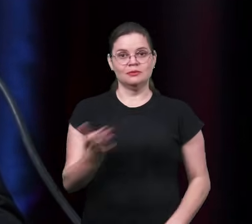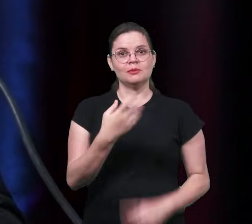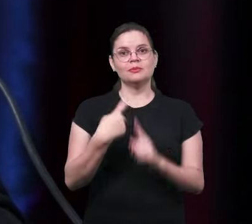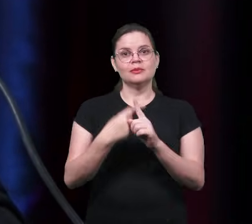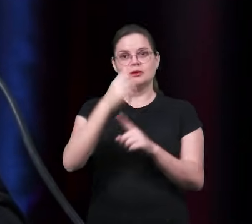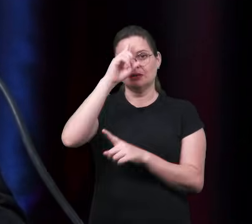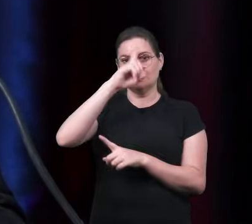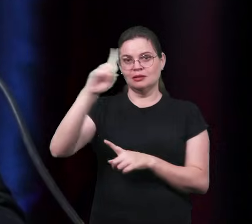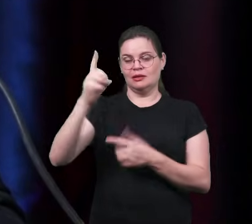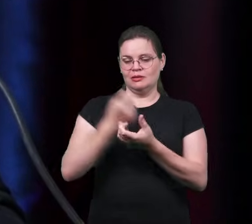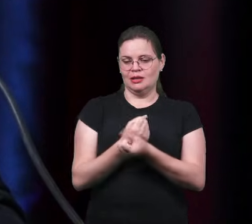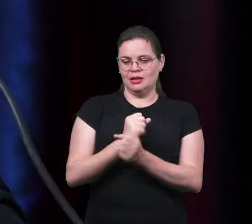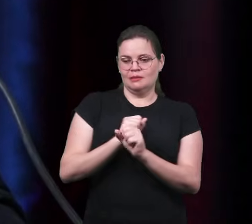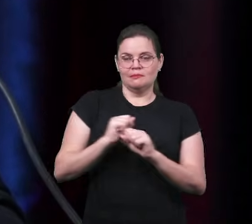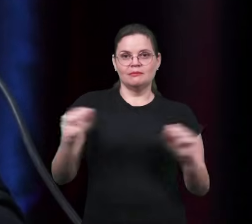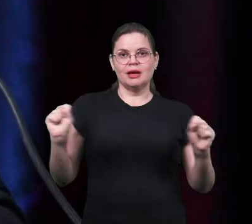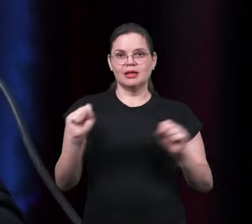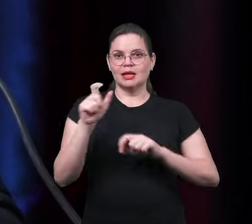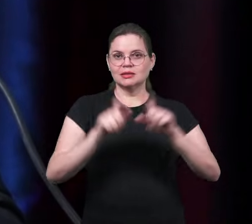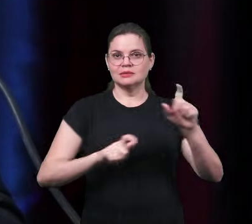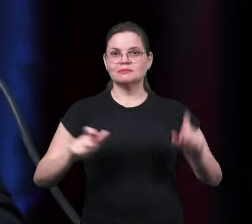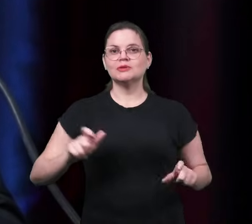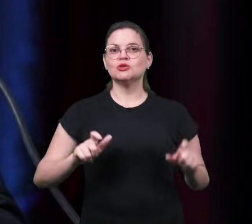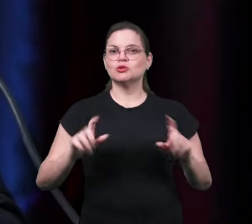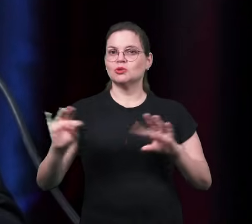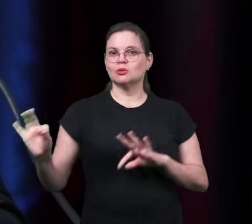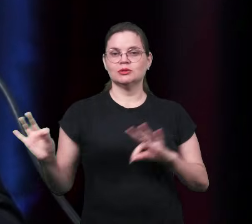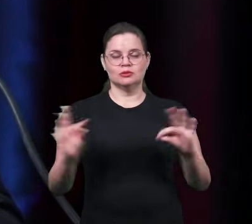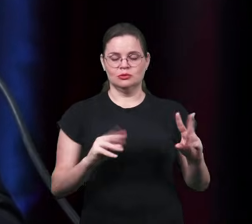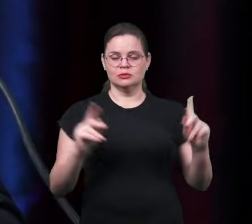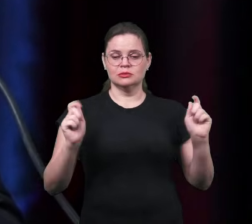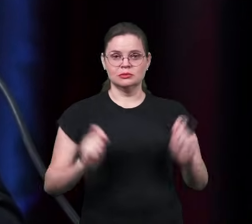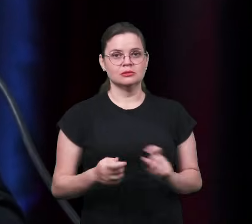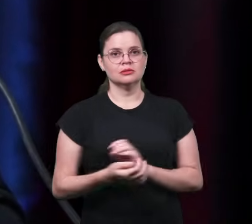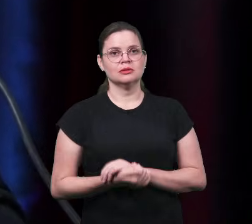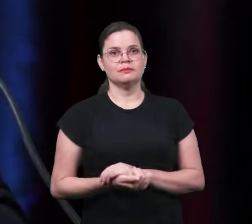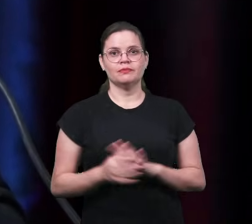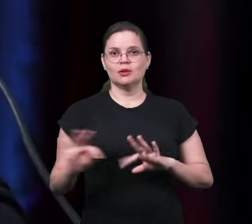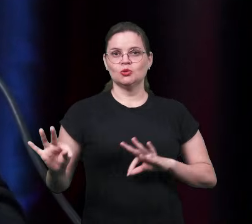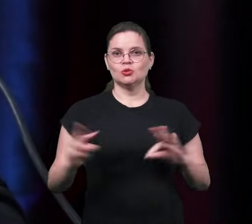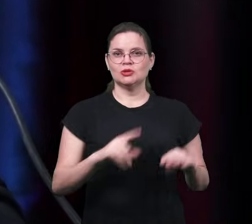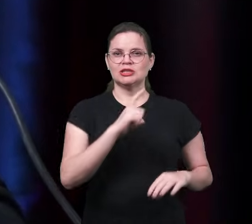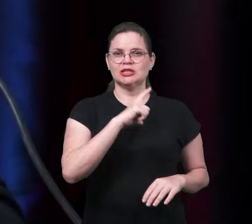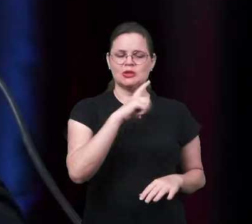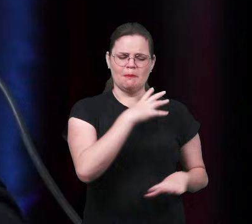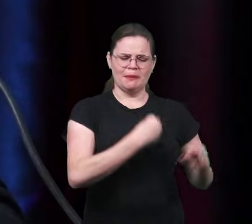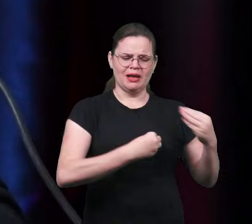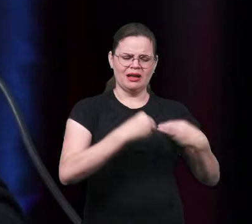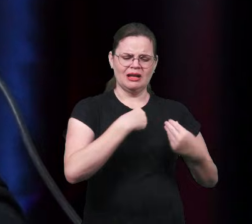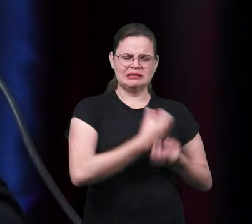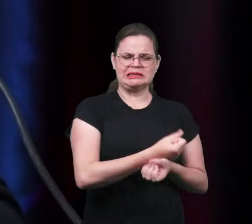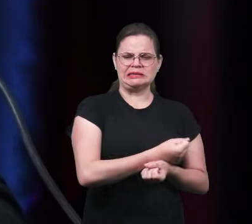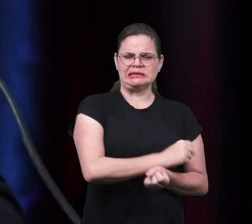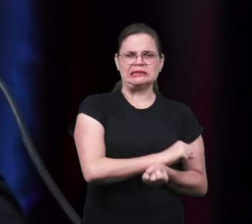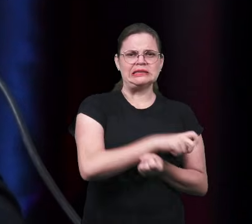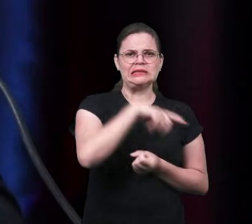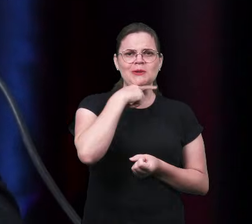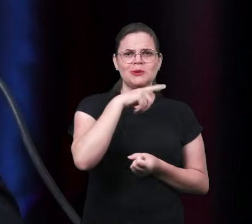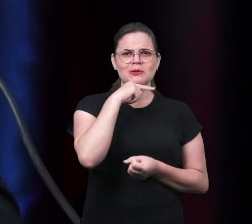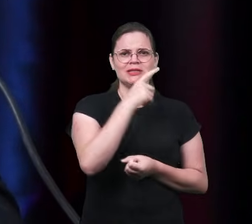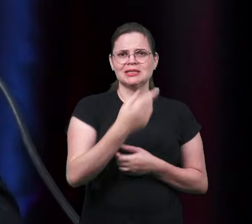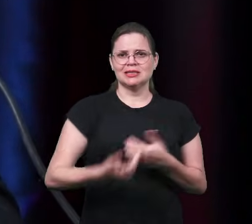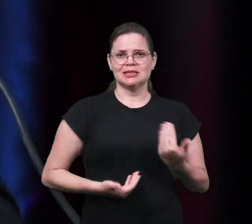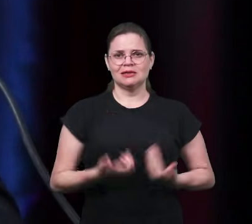homem das mãos de Faraó. Então, tudo aquilo que o prendia, tudo aquilo que o impedia de servir a Deus, nós vamos vendo como Deus